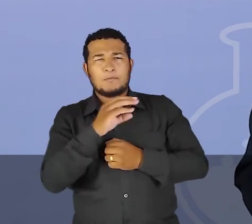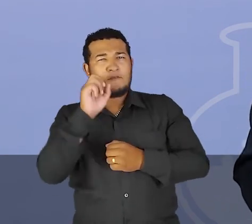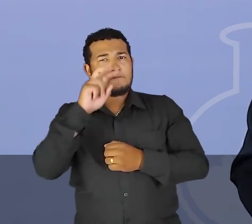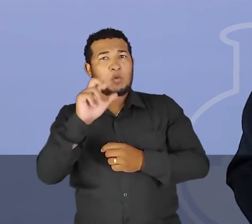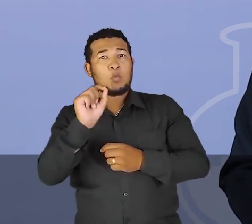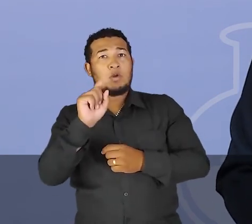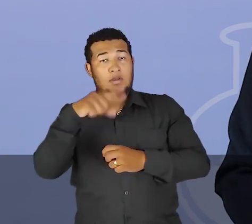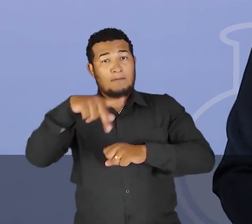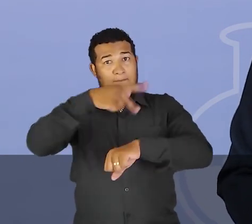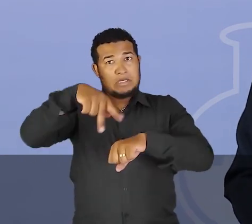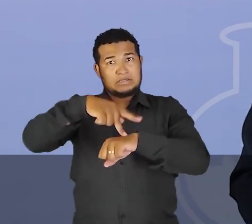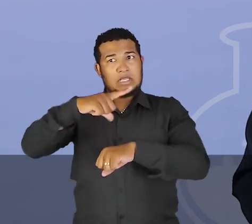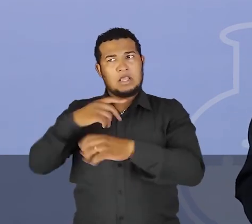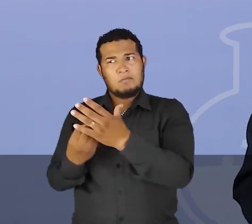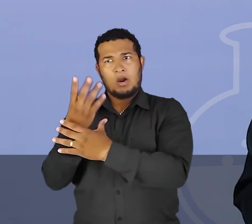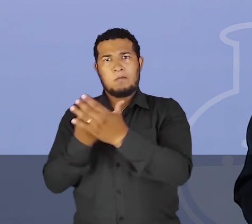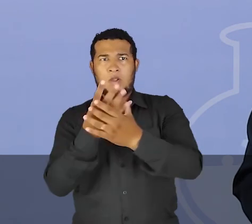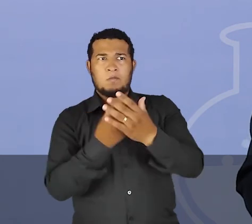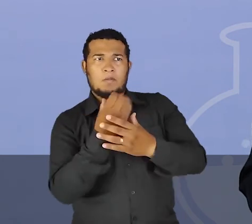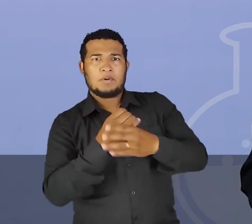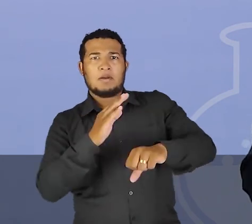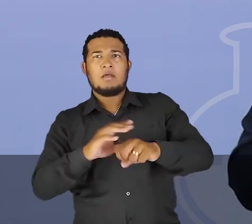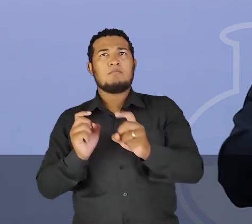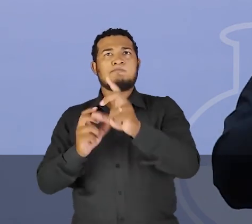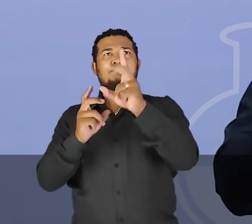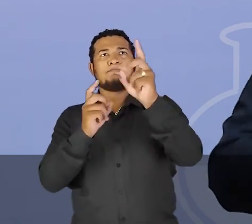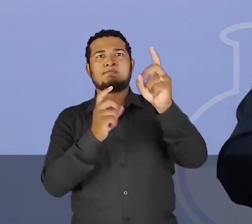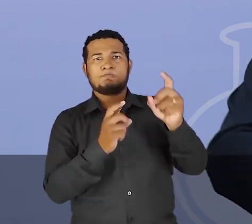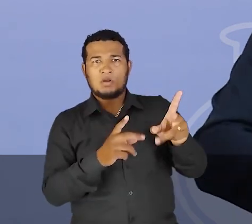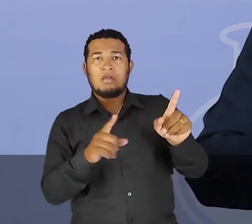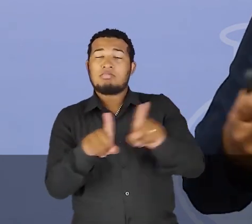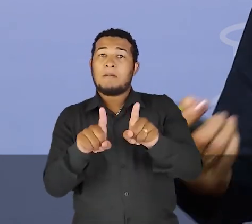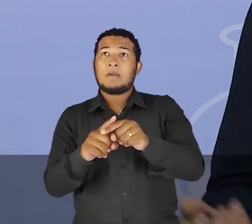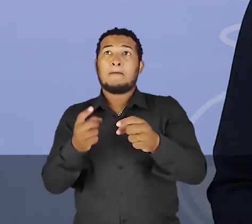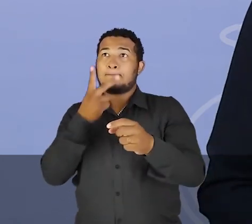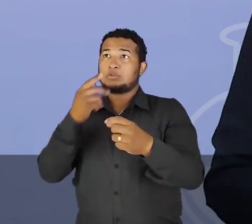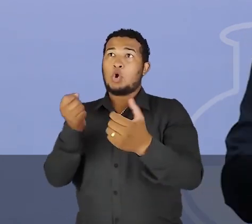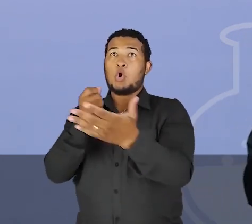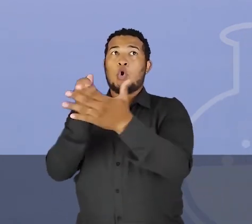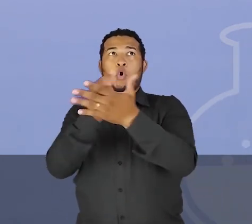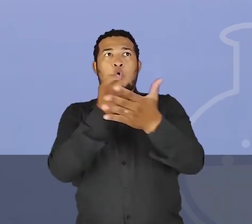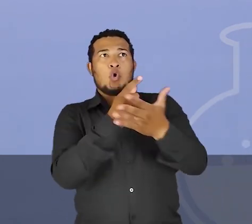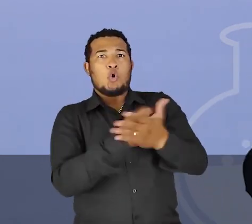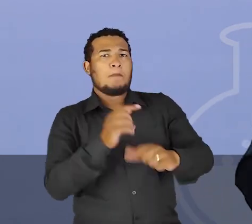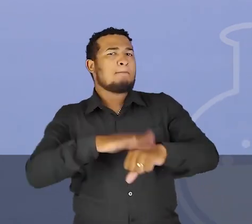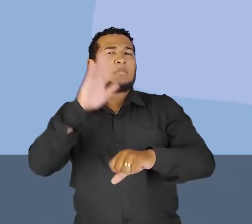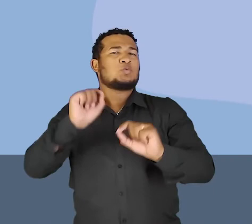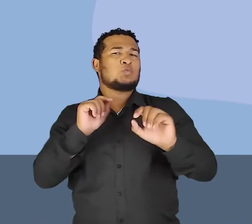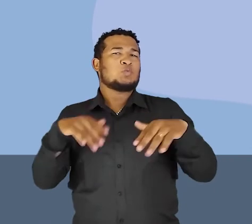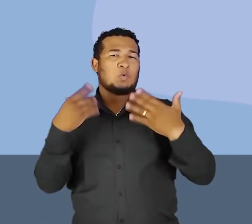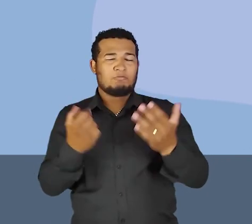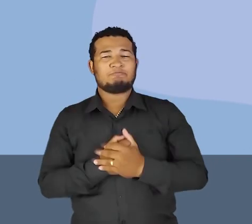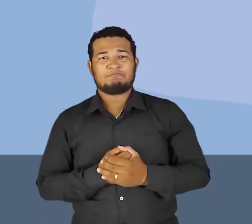são os países que mais produzem, exportam, e os países que mais importam produtos. Venha